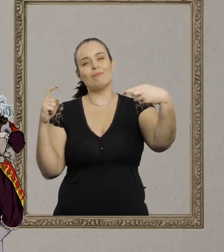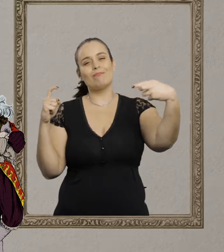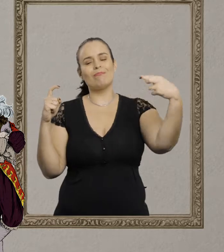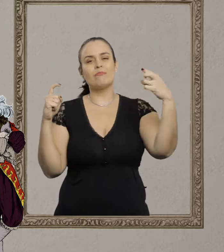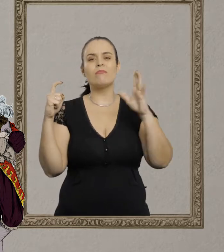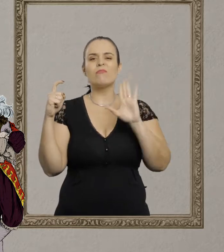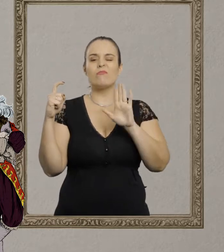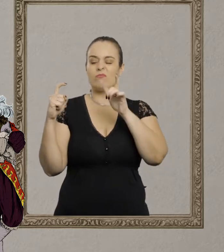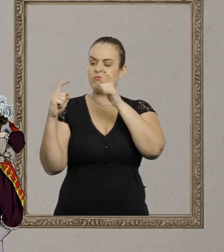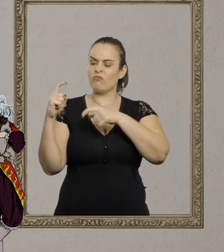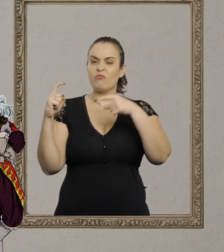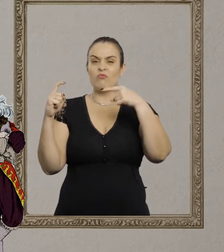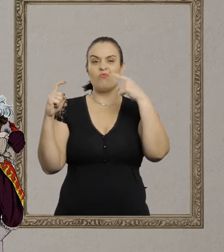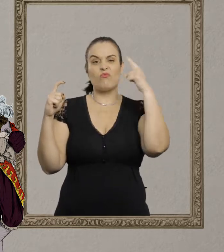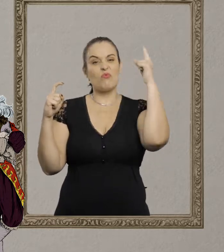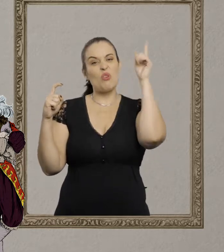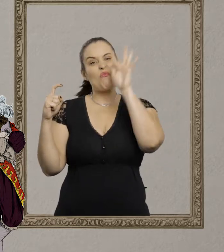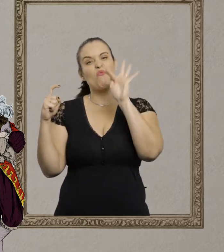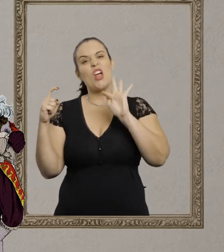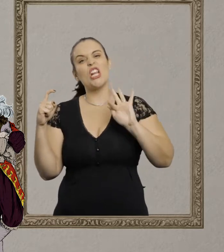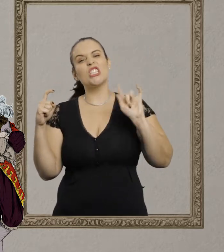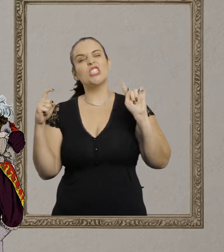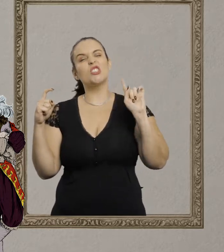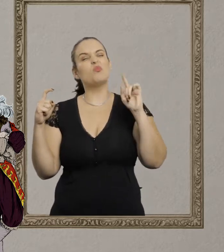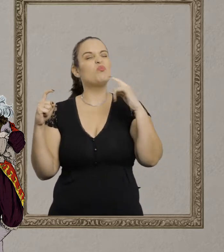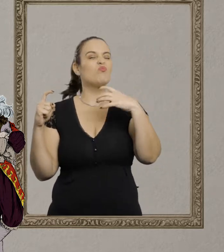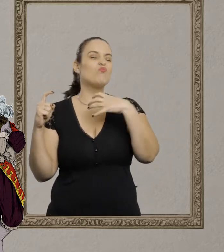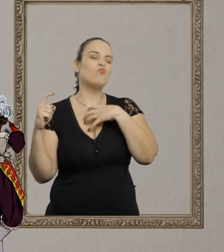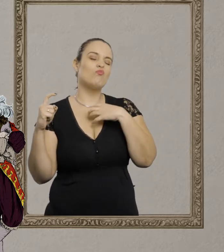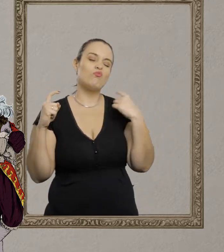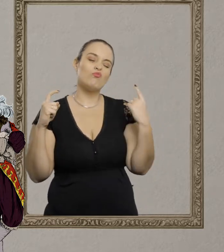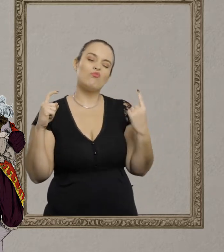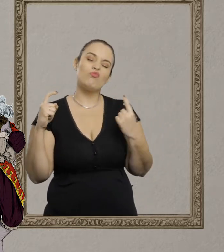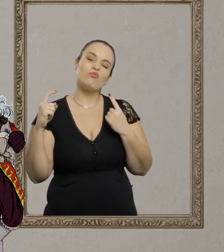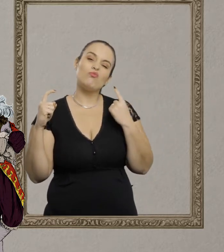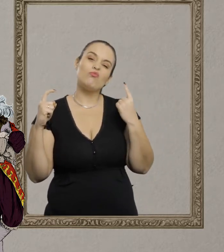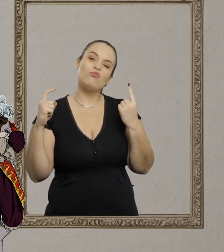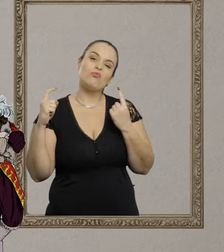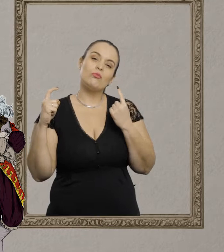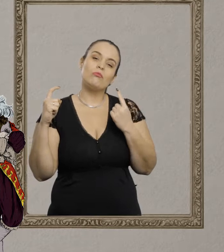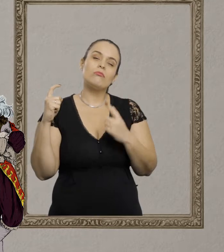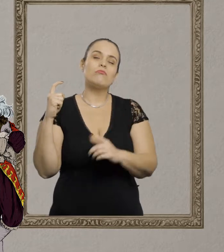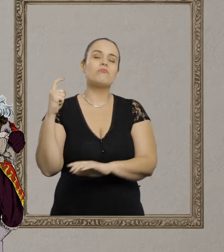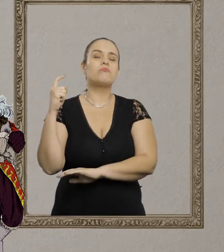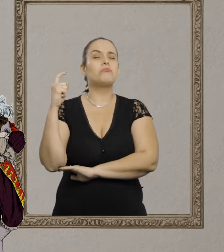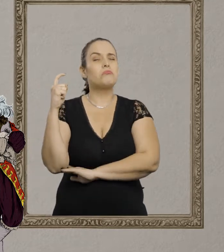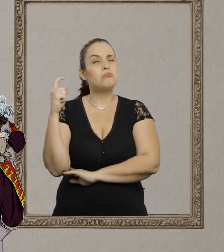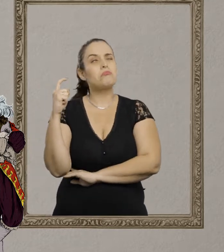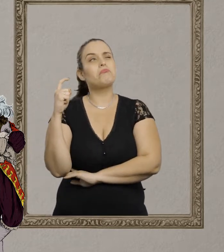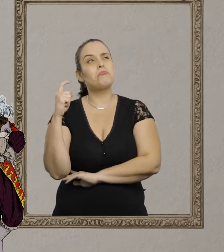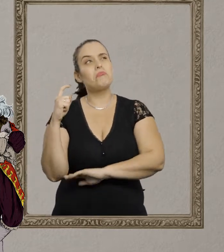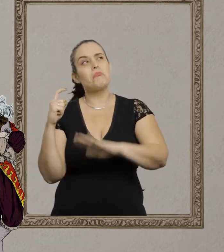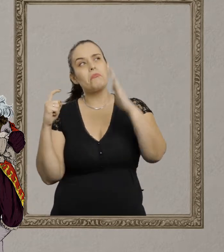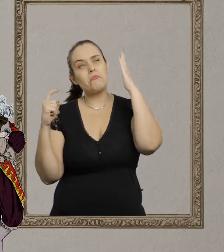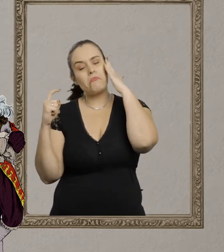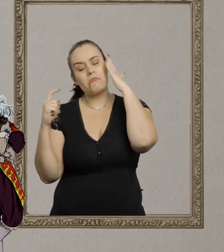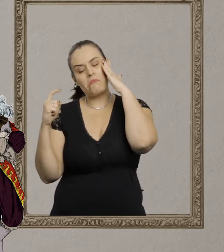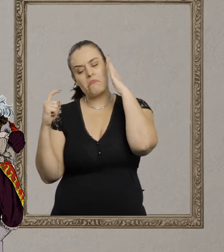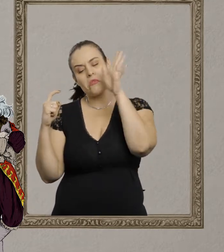não estava feliz. Ele se sentia muito sozinho. Capitão Gancho sabia que nenhuma